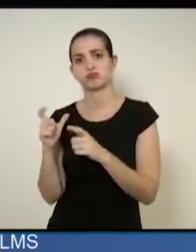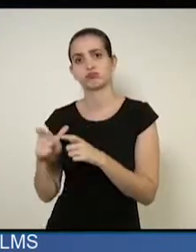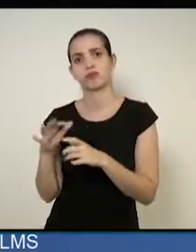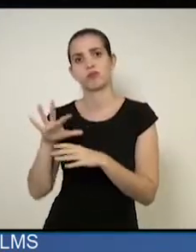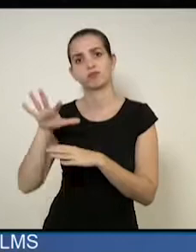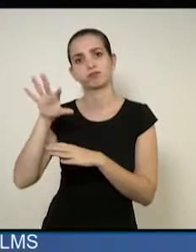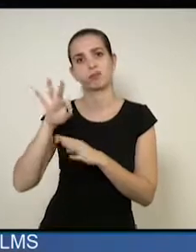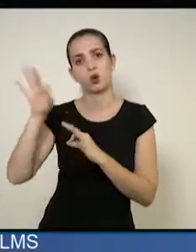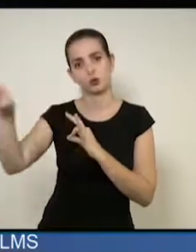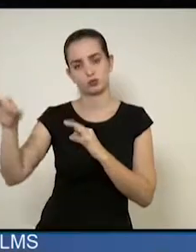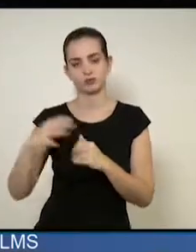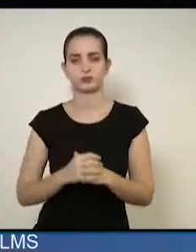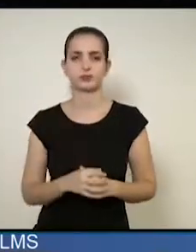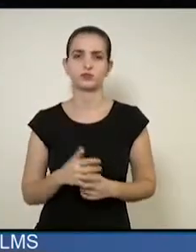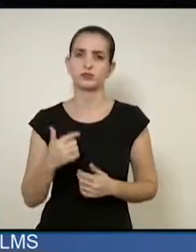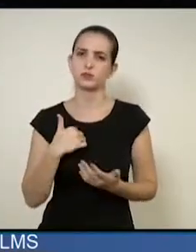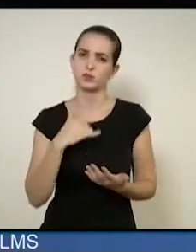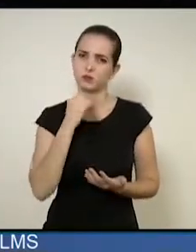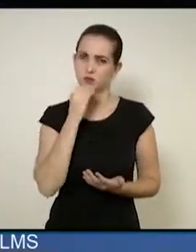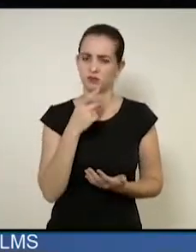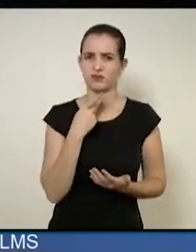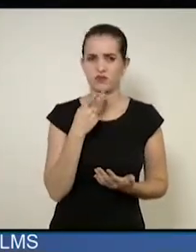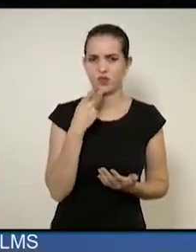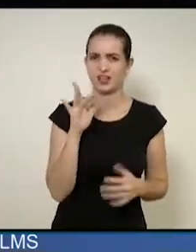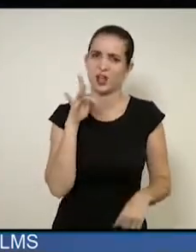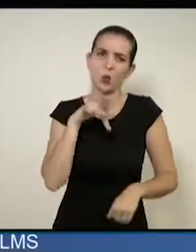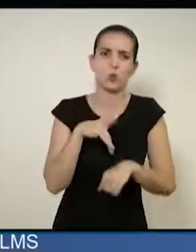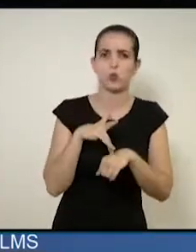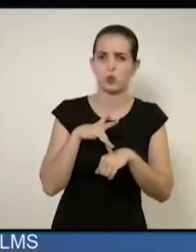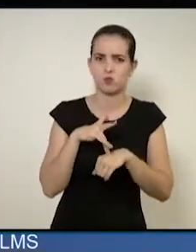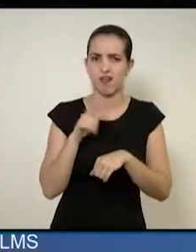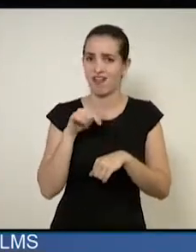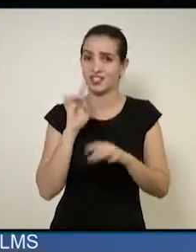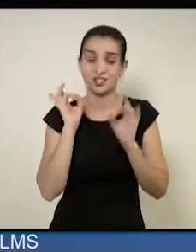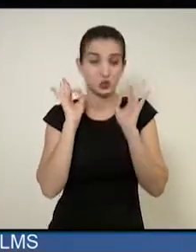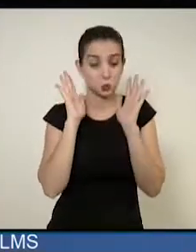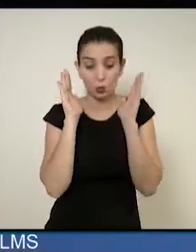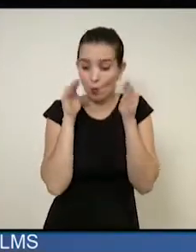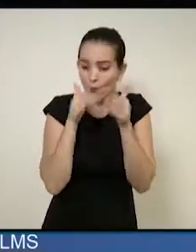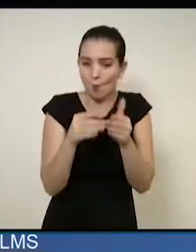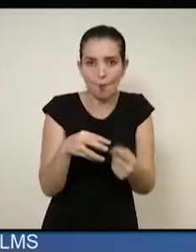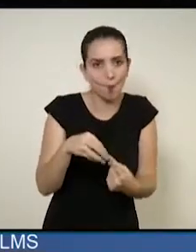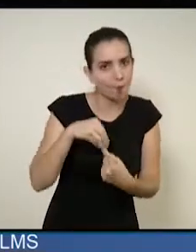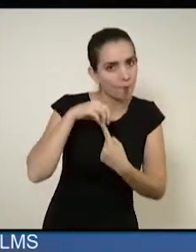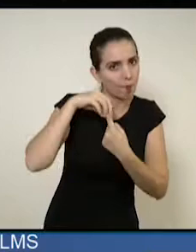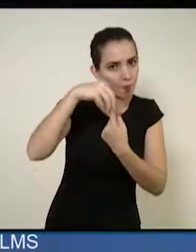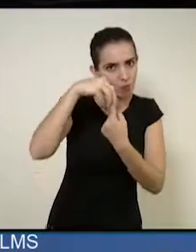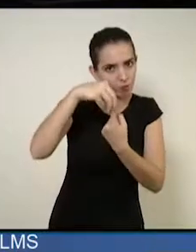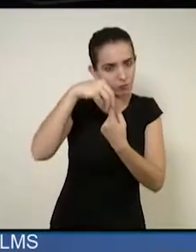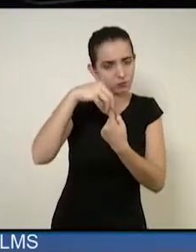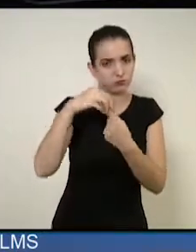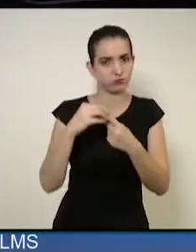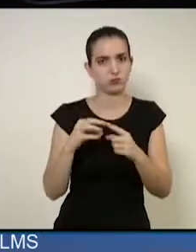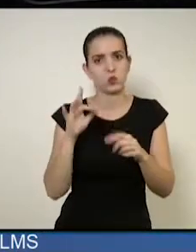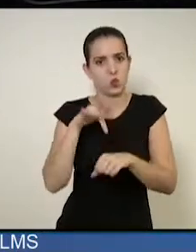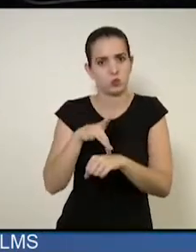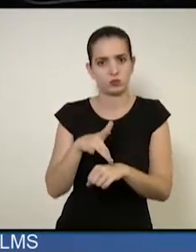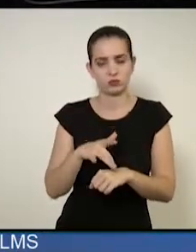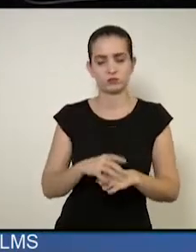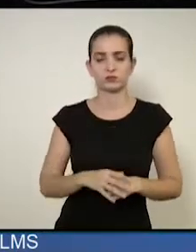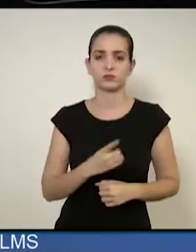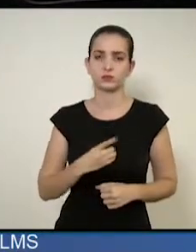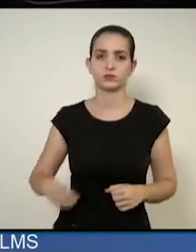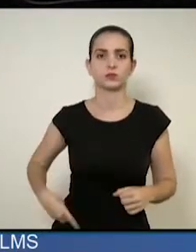Eu não poderia dizer que a culpa ela é exclusiva, deputada Antonieta e deputado